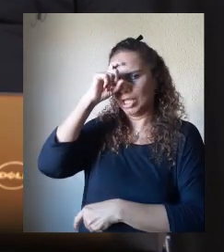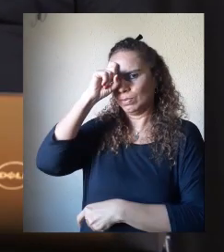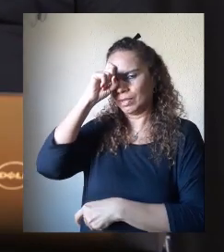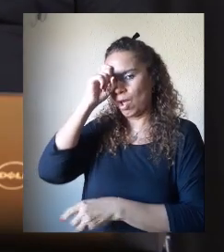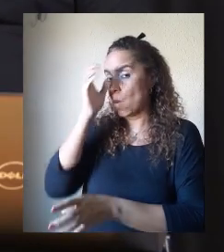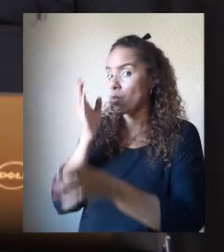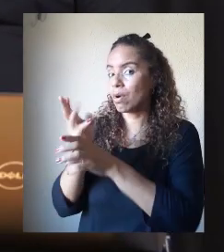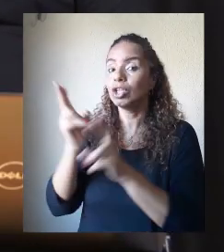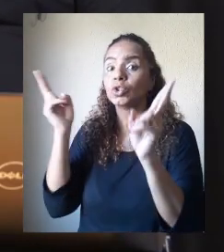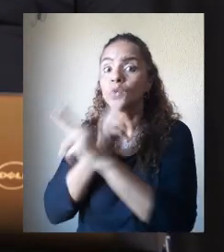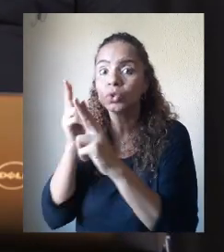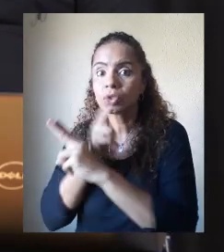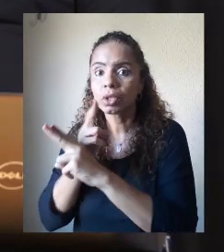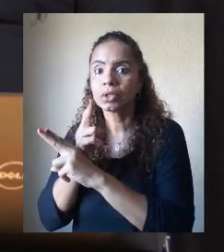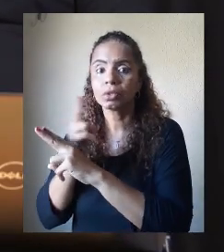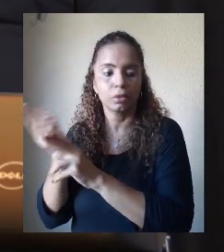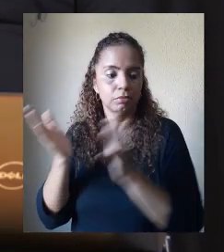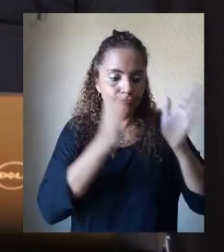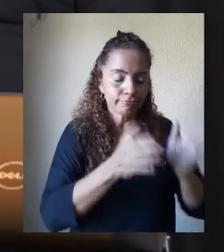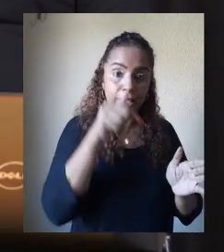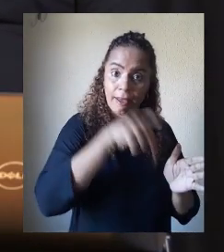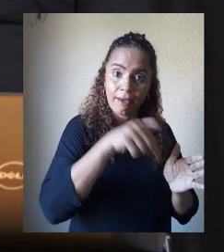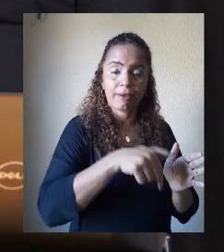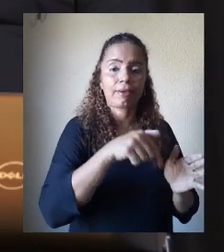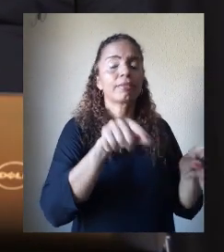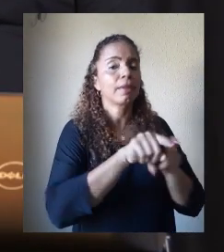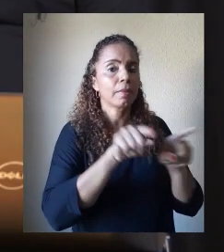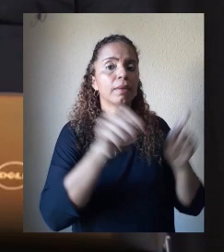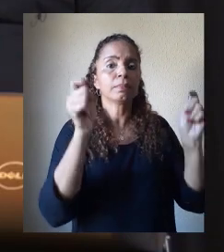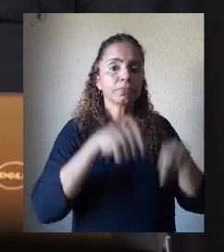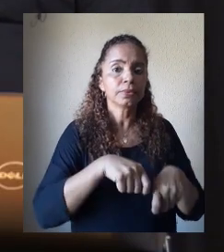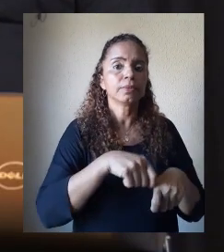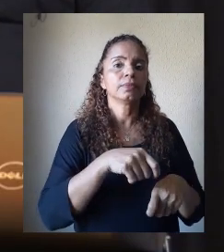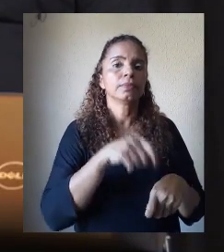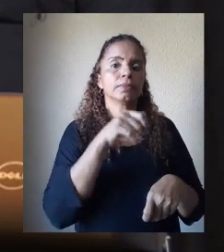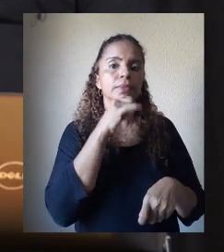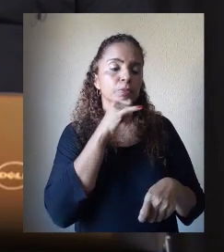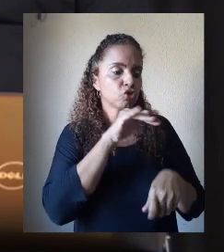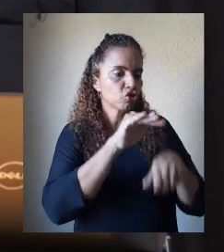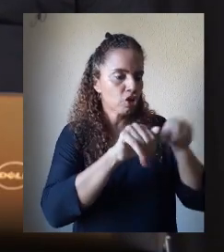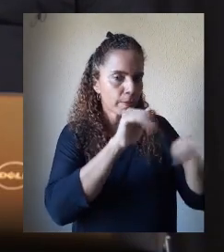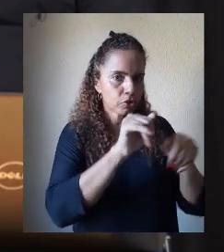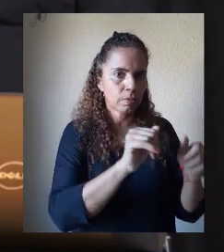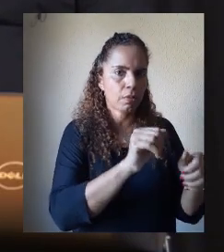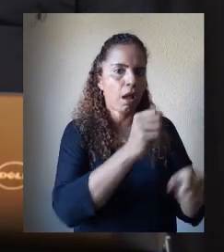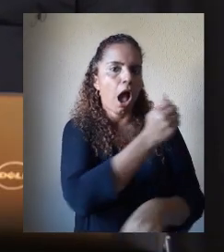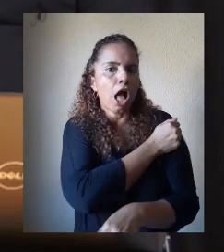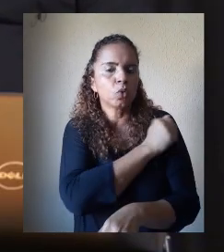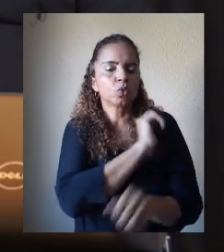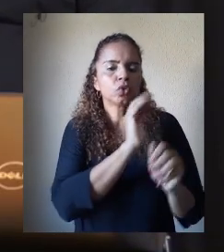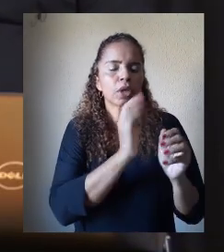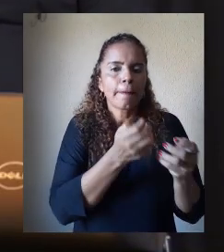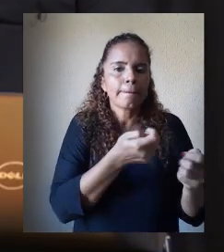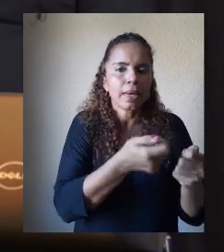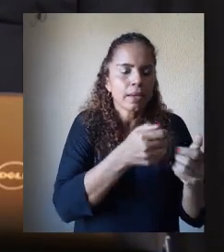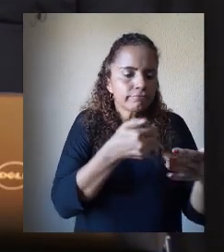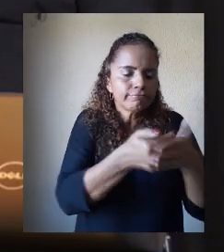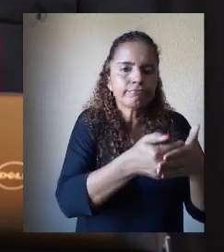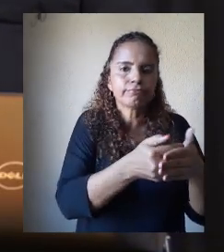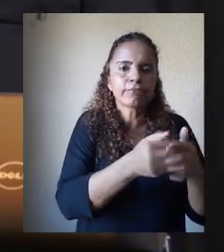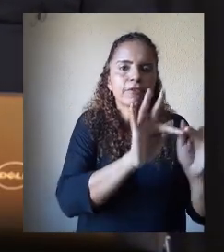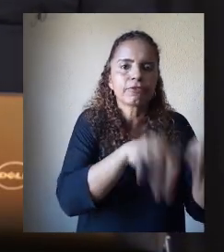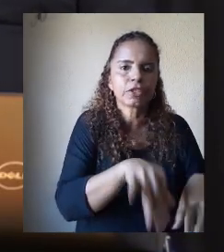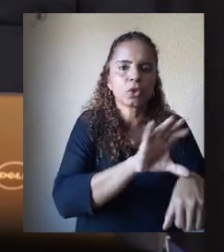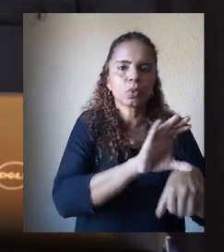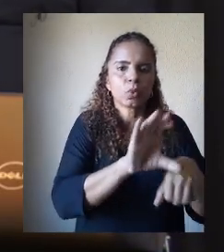têm formação prática suficiente para atuar nesses cenários como atores ativos, digamos. Estariam mais